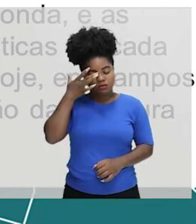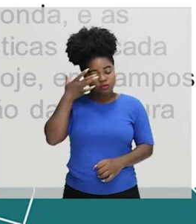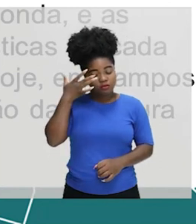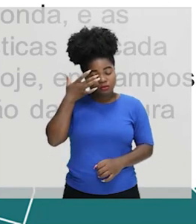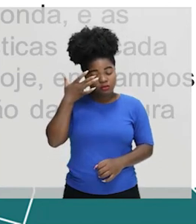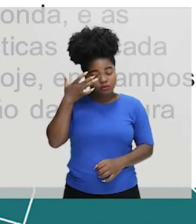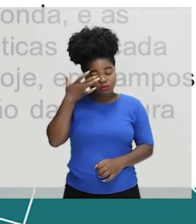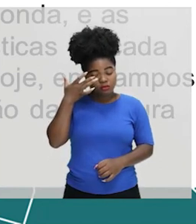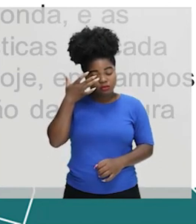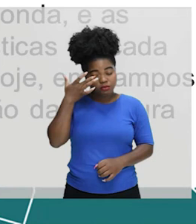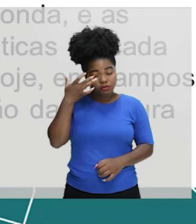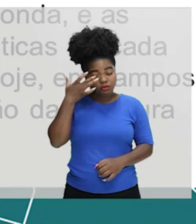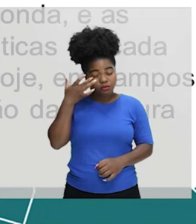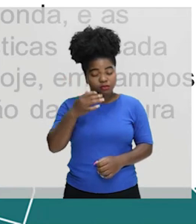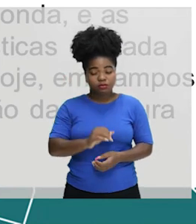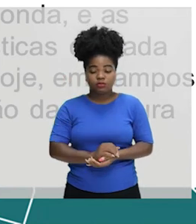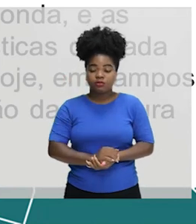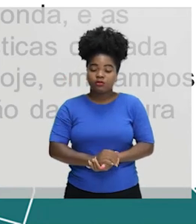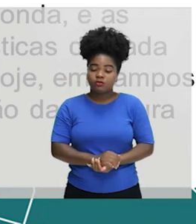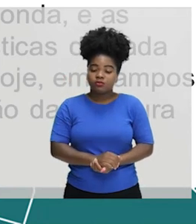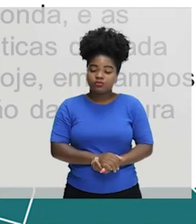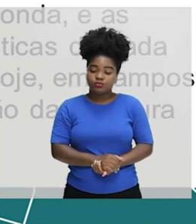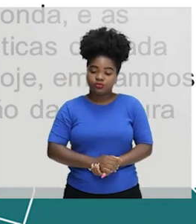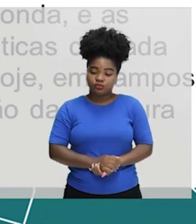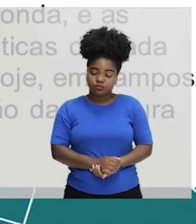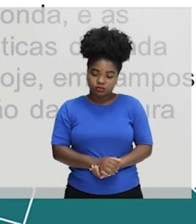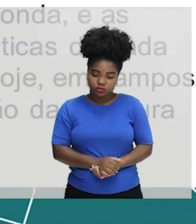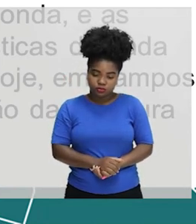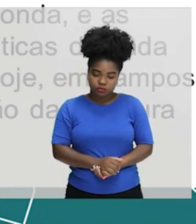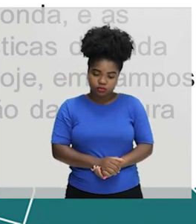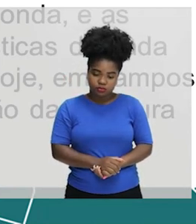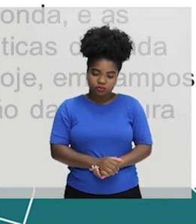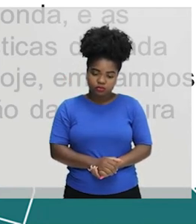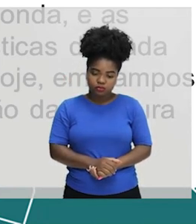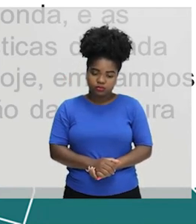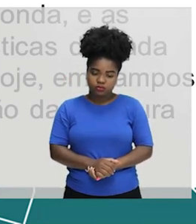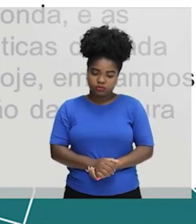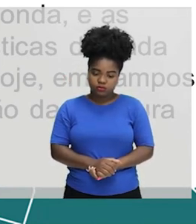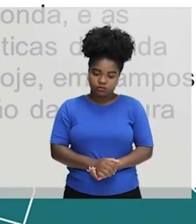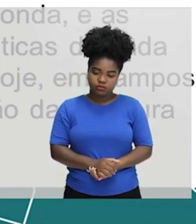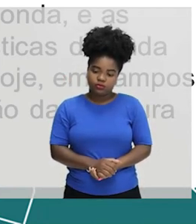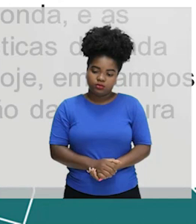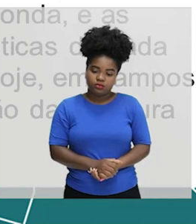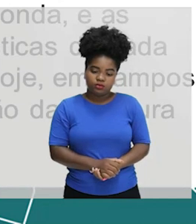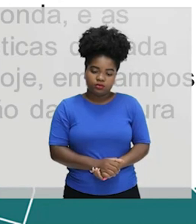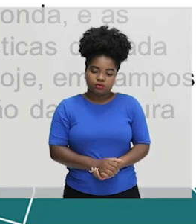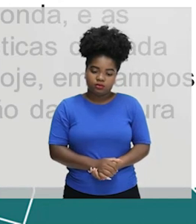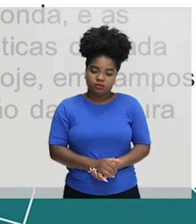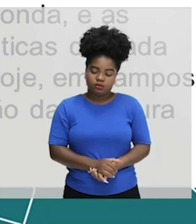observadas através de um espectroscópio essa essas essa radiação